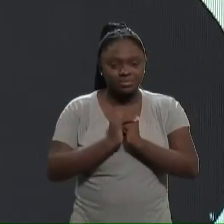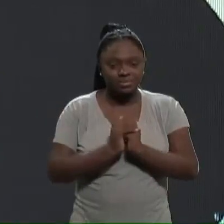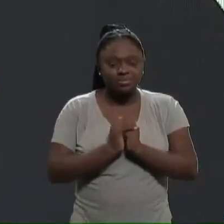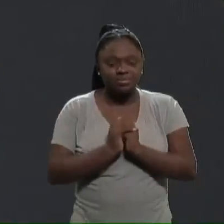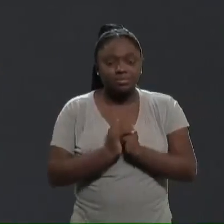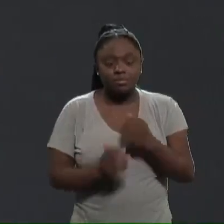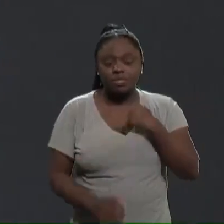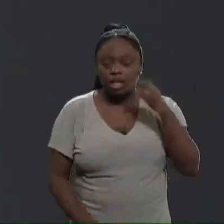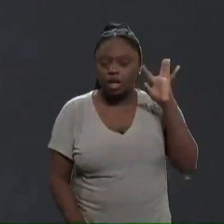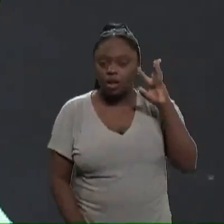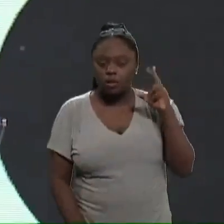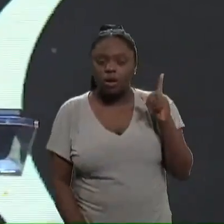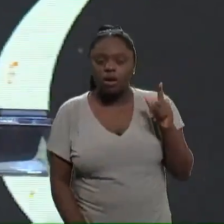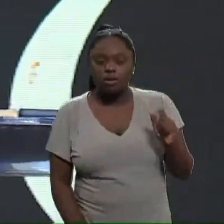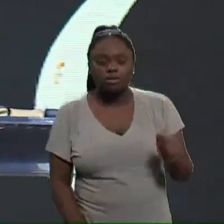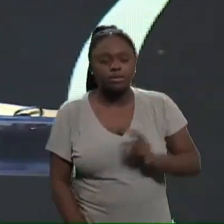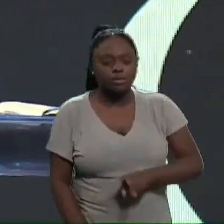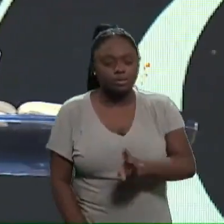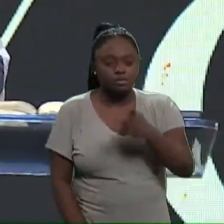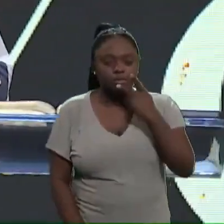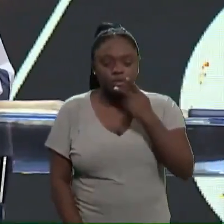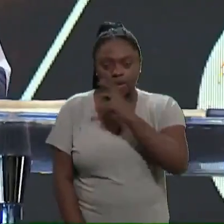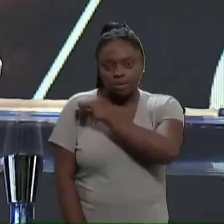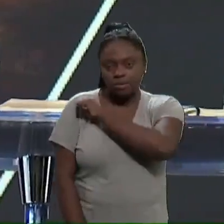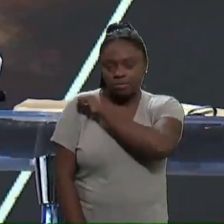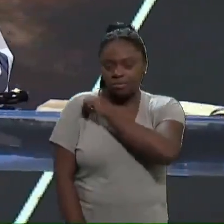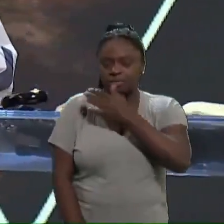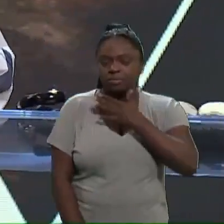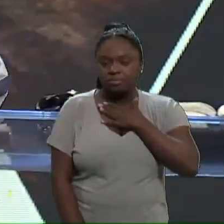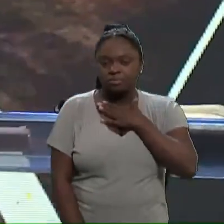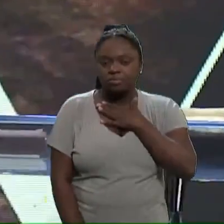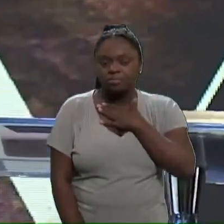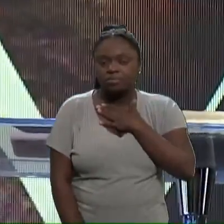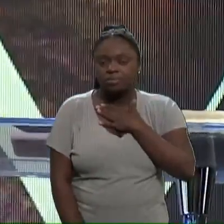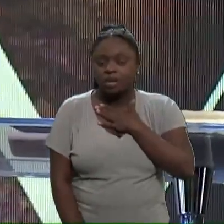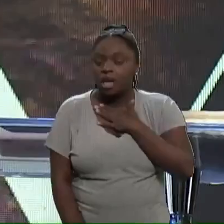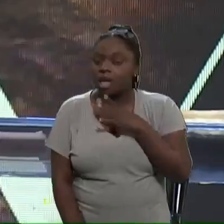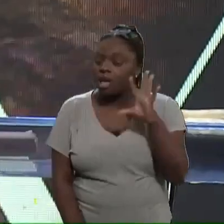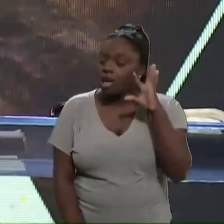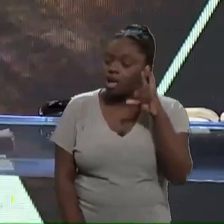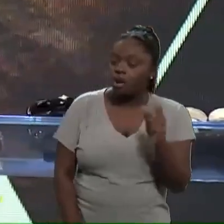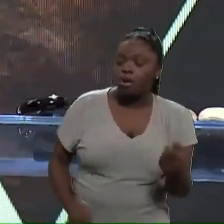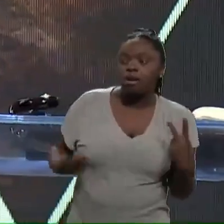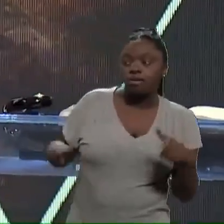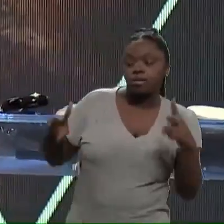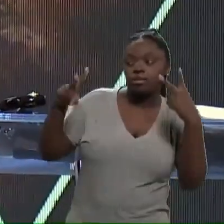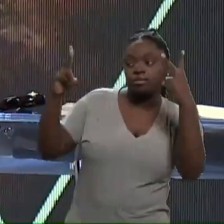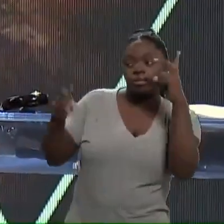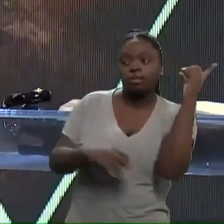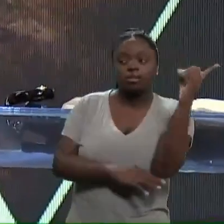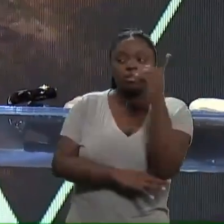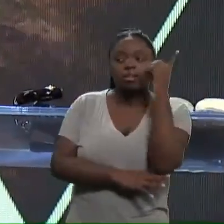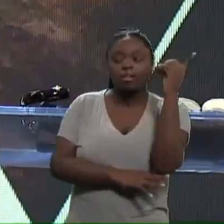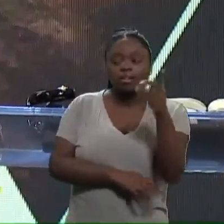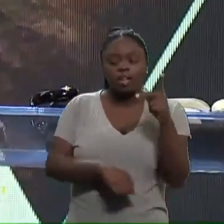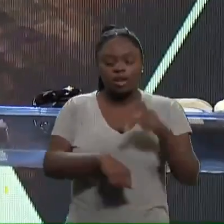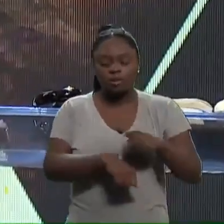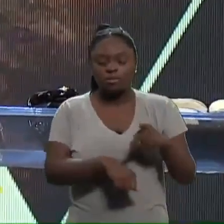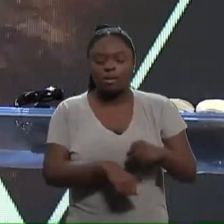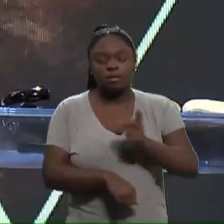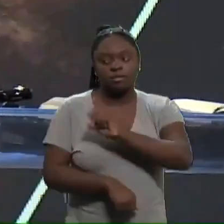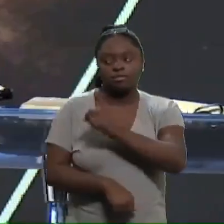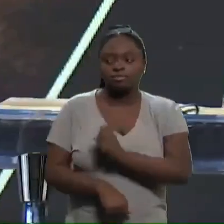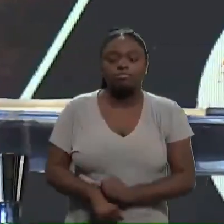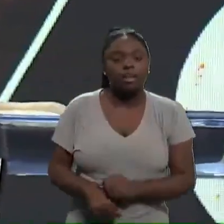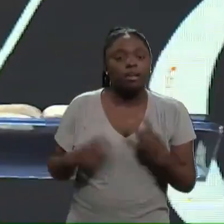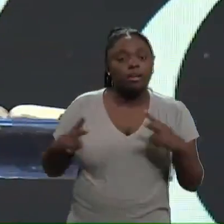Sabe o que eu acho interessante? Eu sempre falo para os meus alunos. Eu acho que a vitória de Davi não teve na pedra. A vitória de Davi